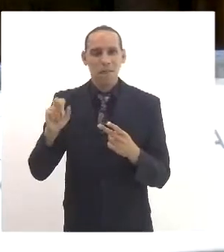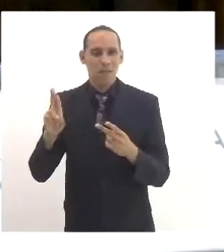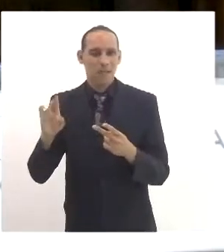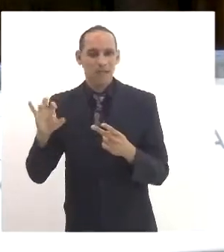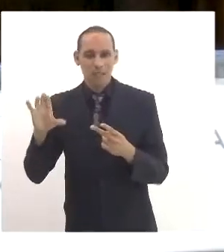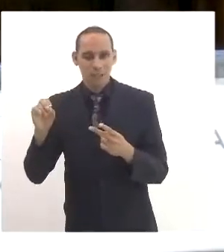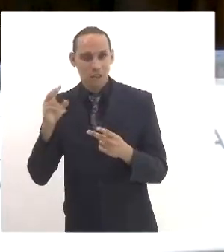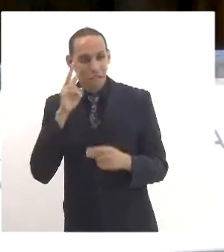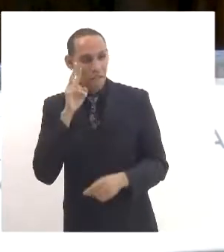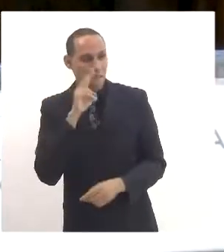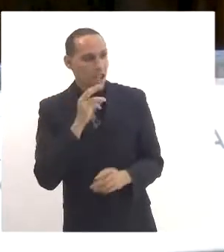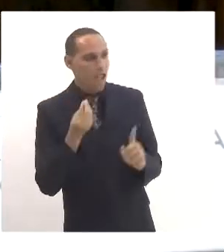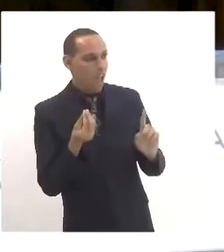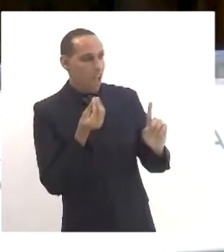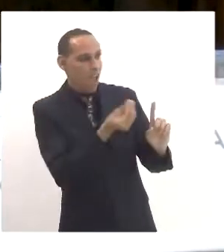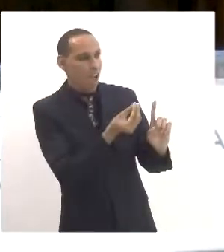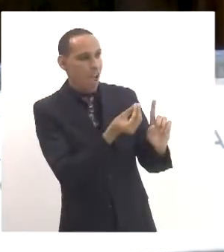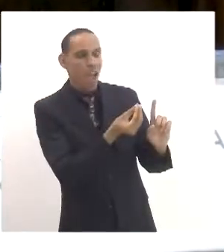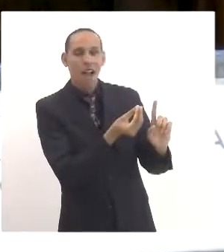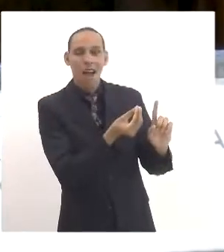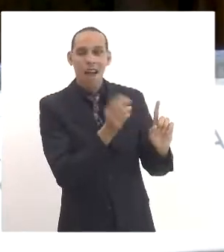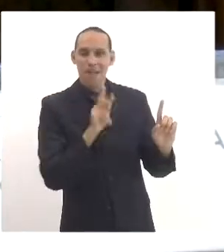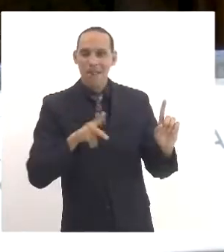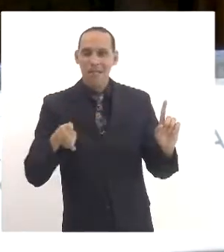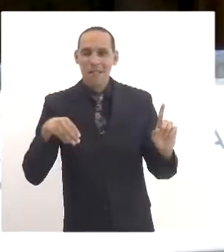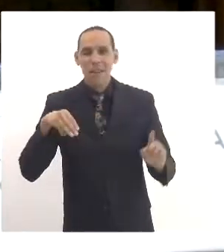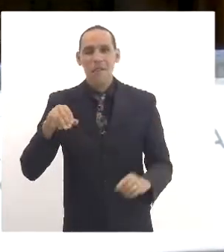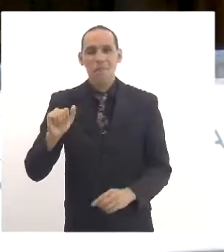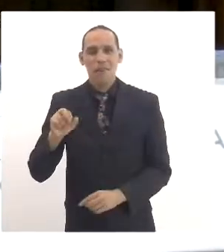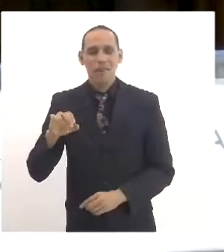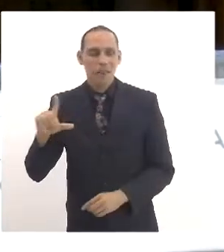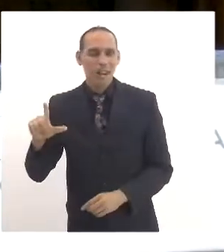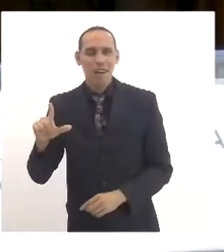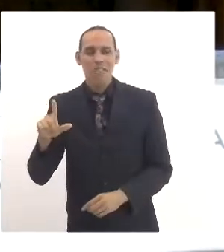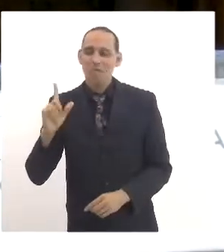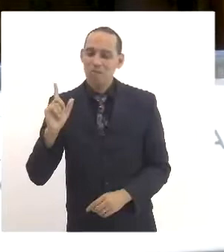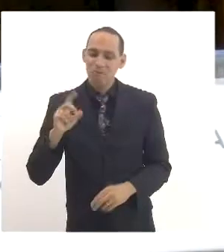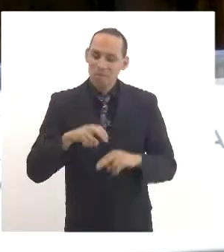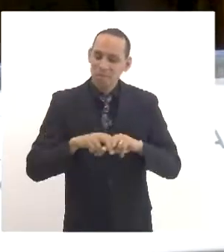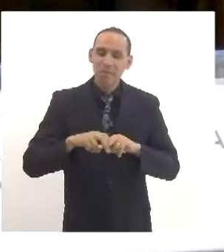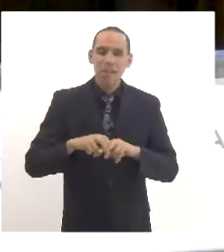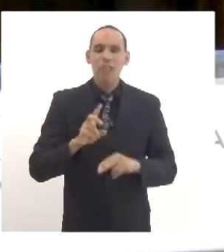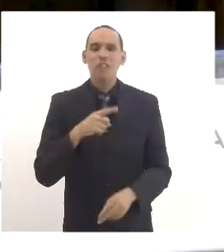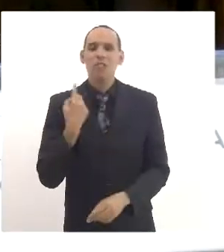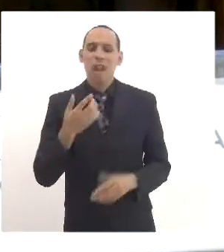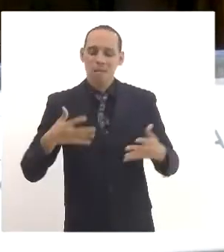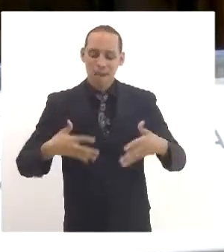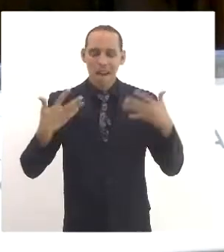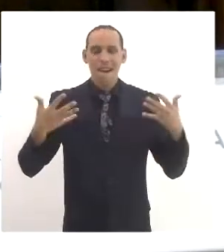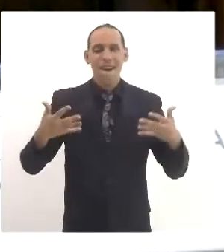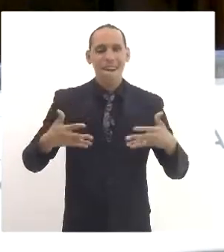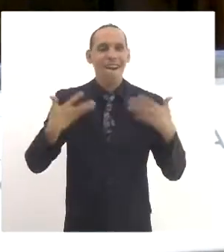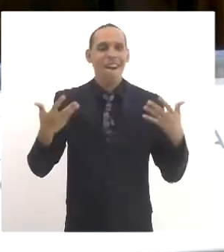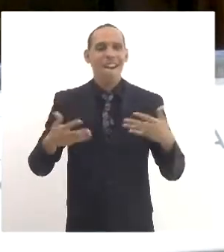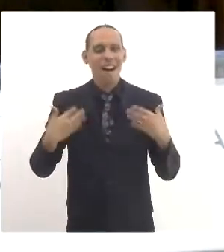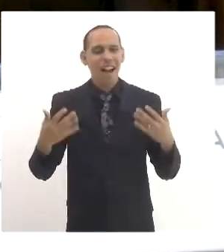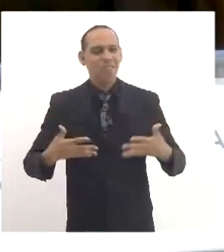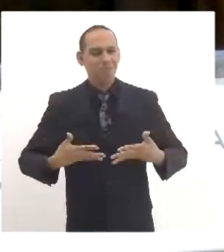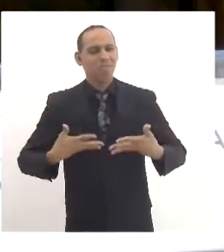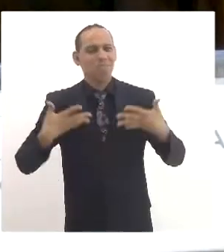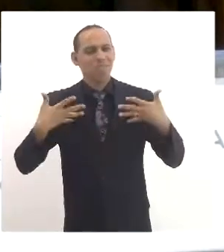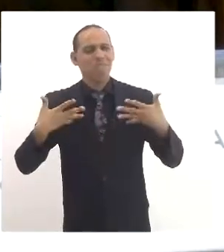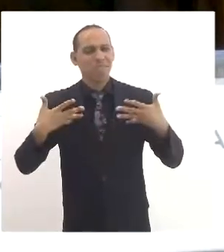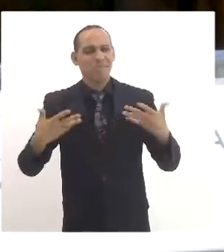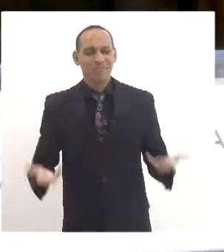ver essa entrega ao professor Manuel Heitor é motivo de grande alegria e de muita honra para